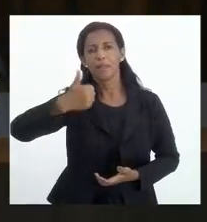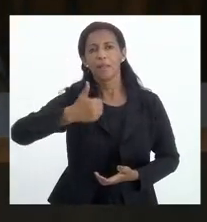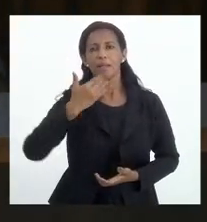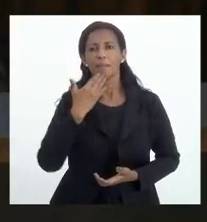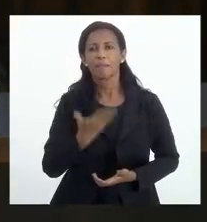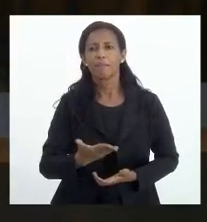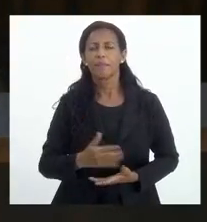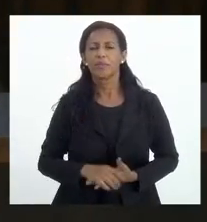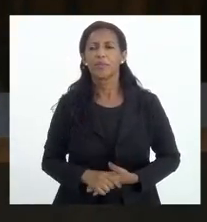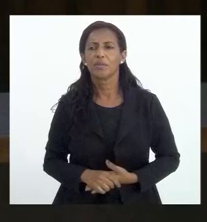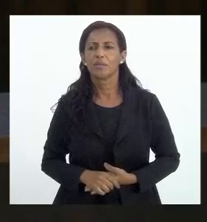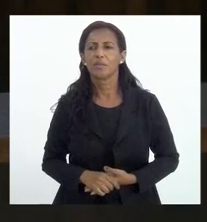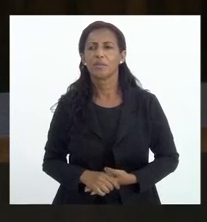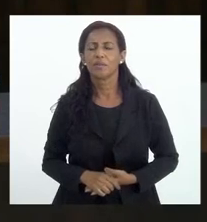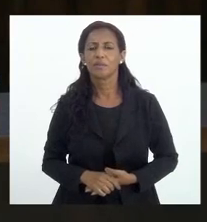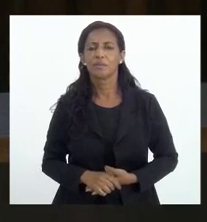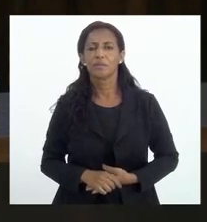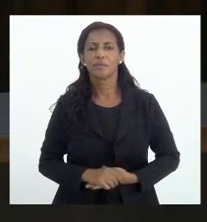para